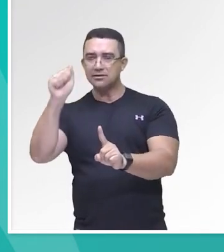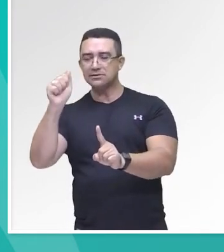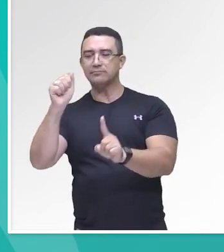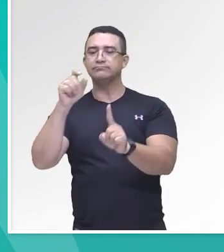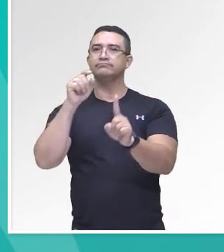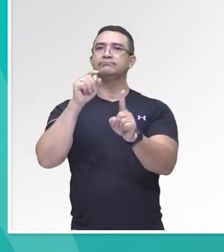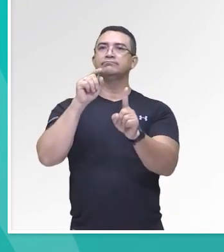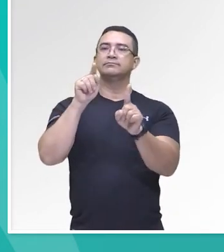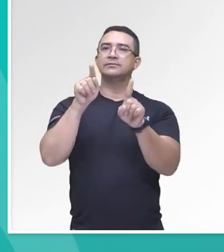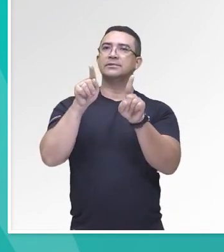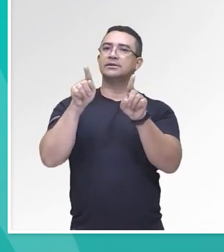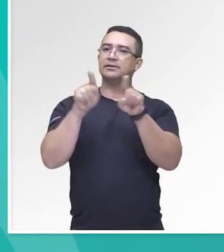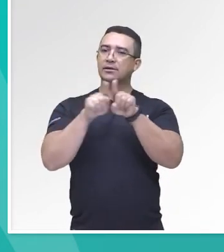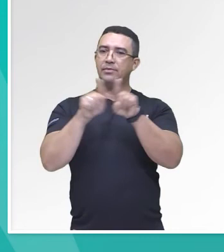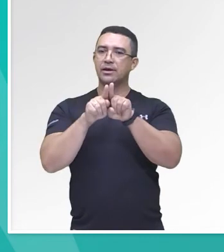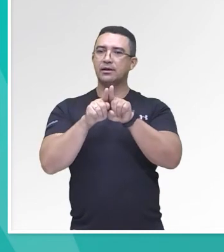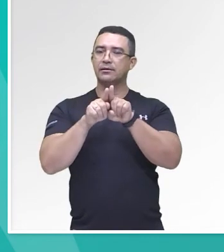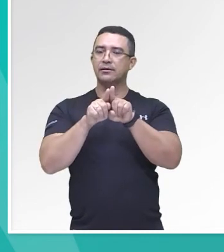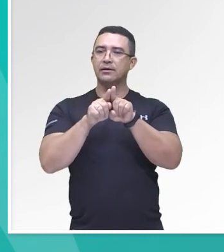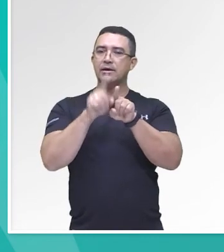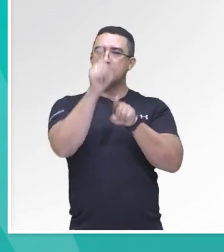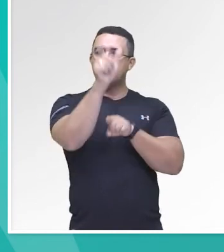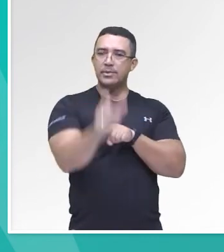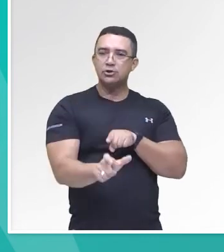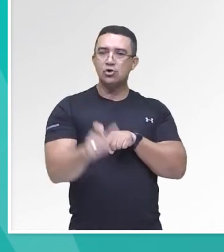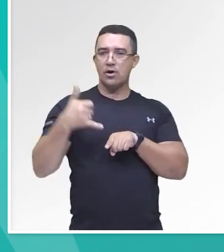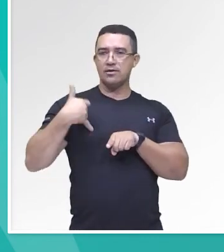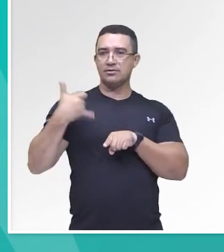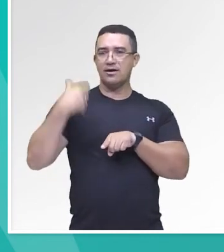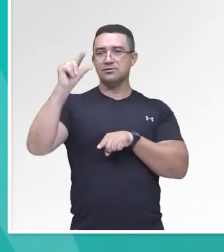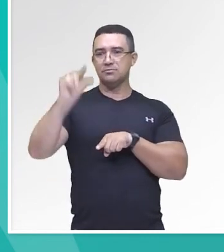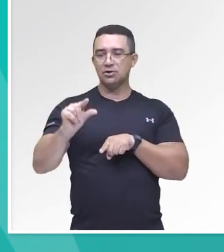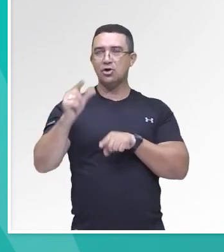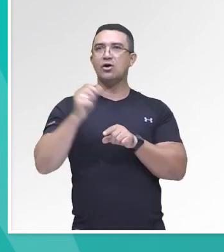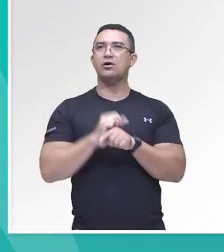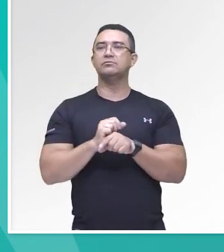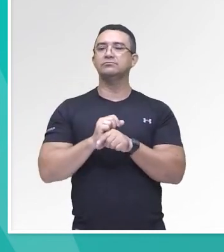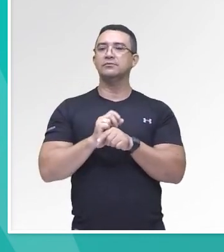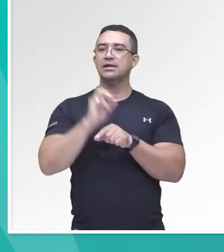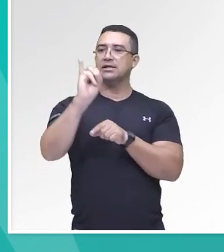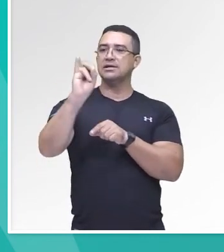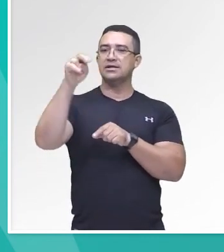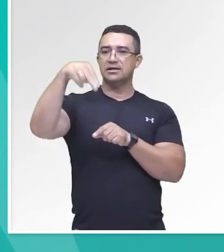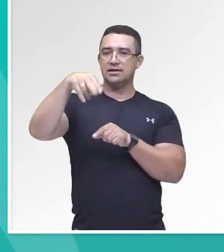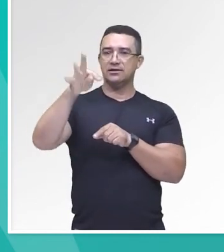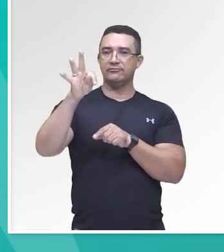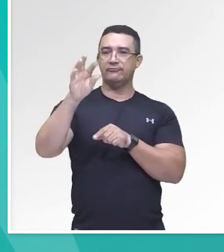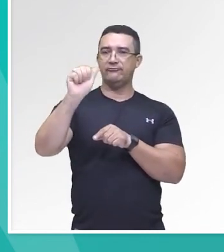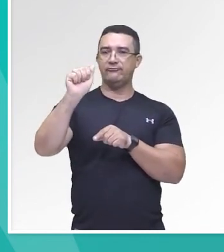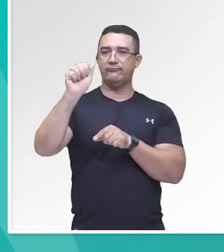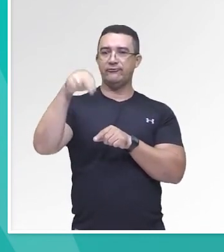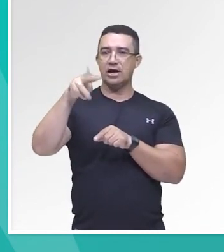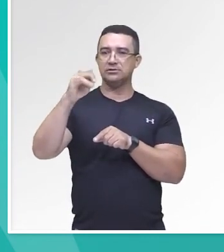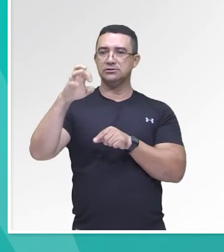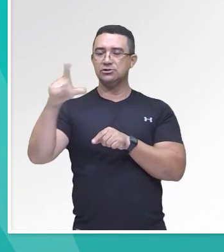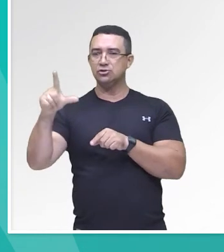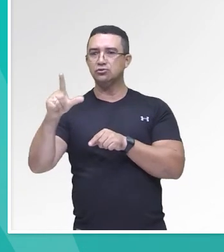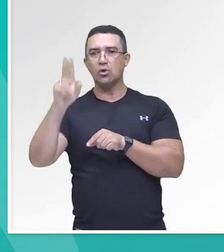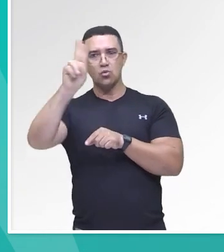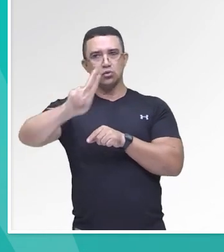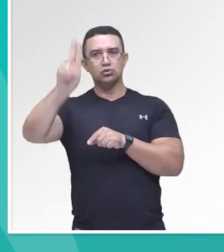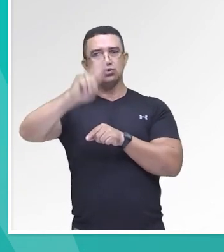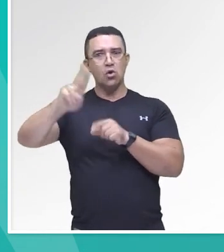conforme o texto foi progredindo, falando sobre criança, mas foi usando sinônimos ou expressões